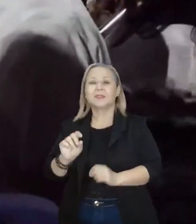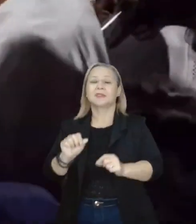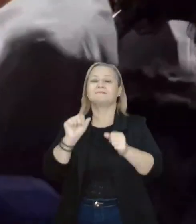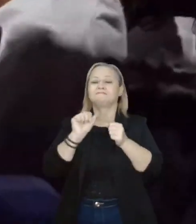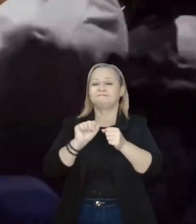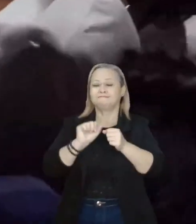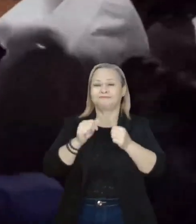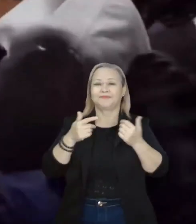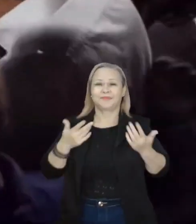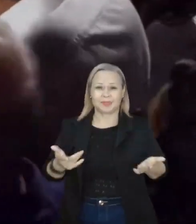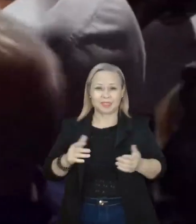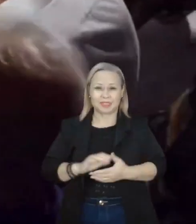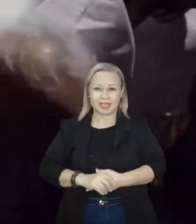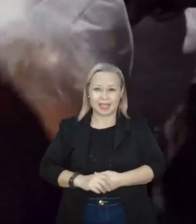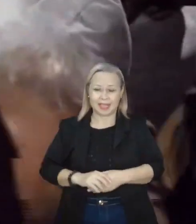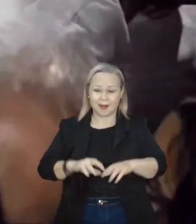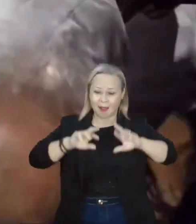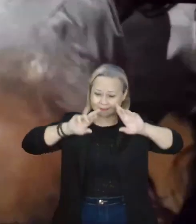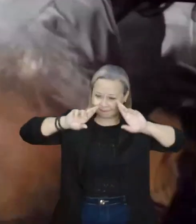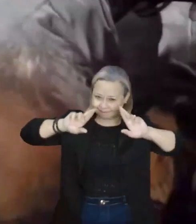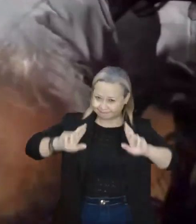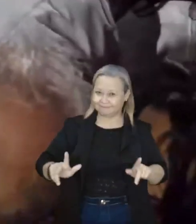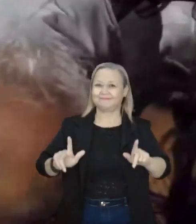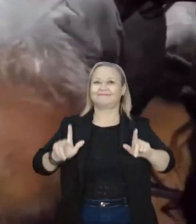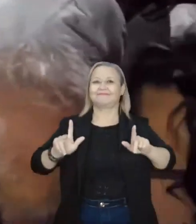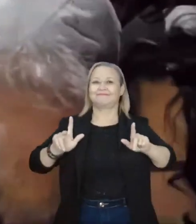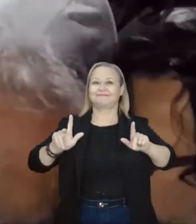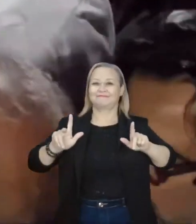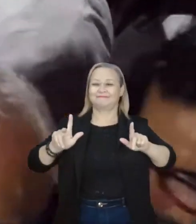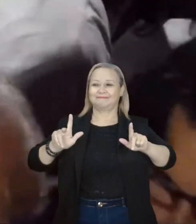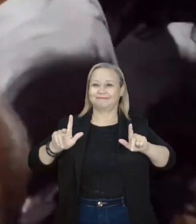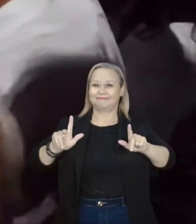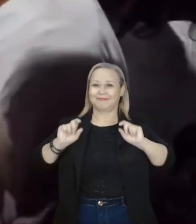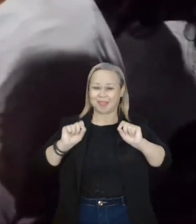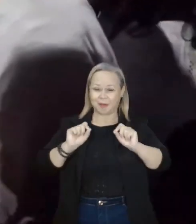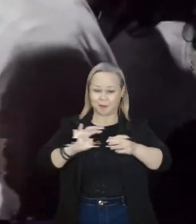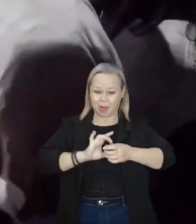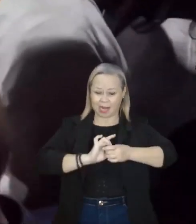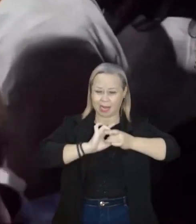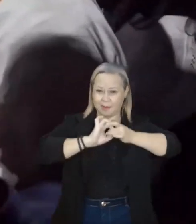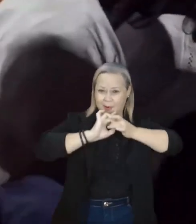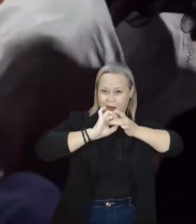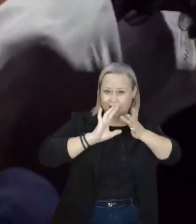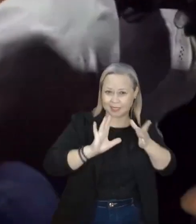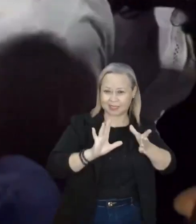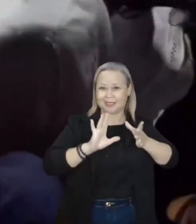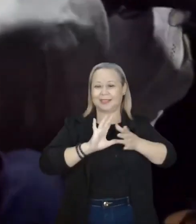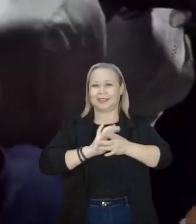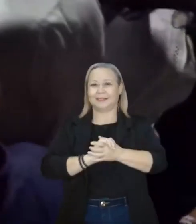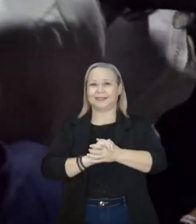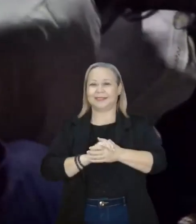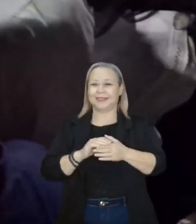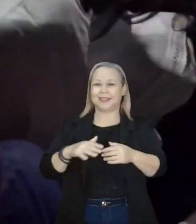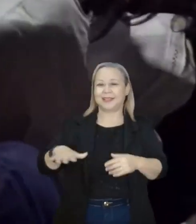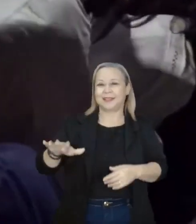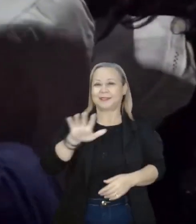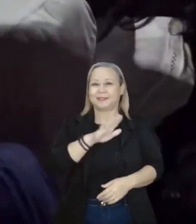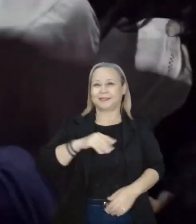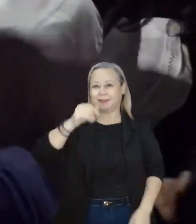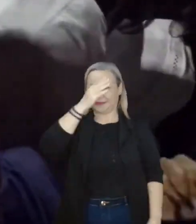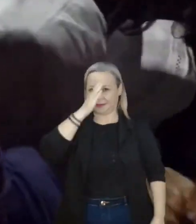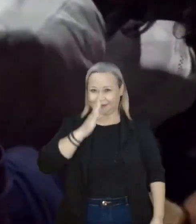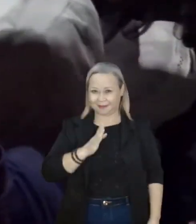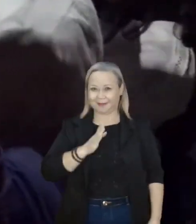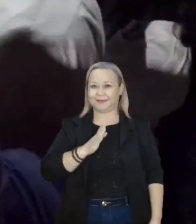fizeram a diferença pela democracia e pelo Brasil.